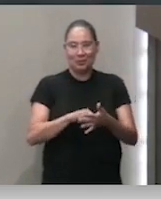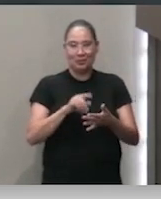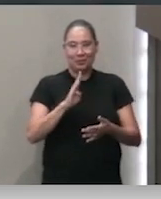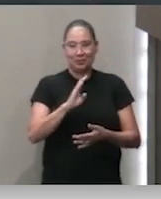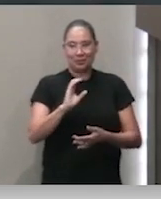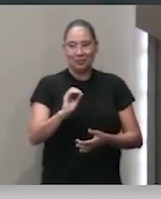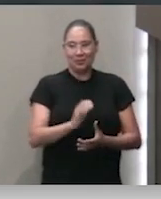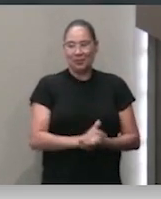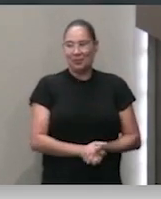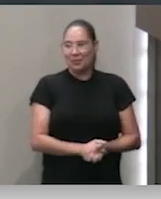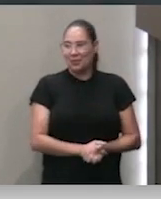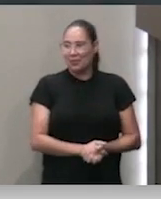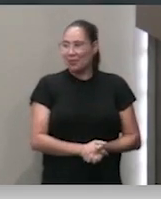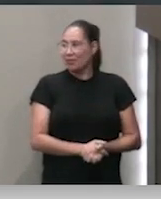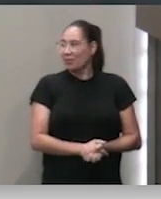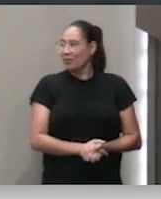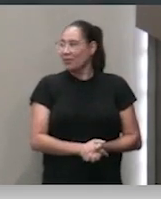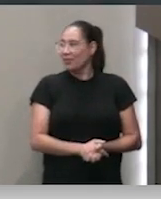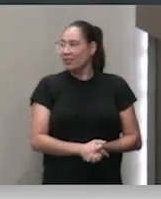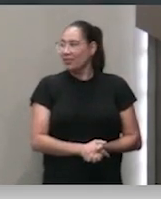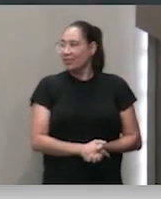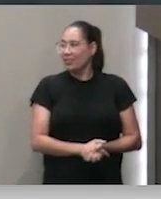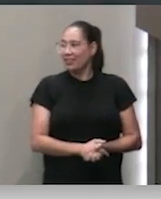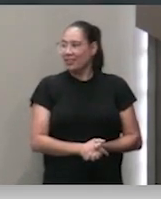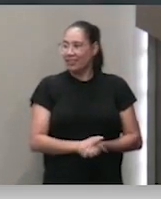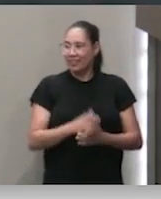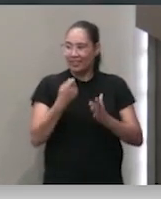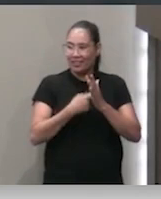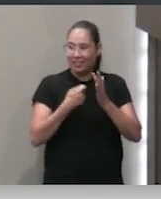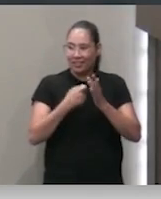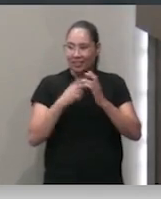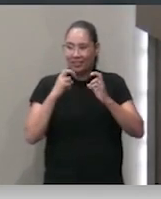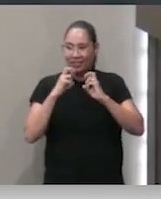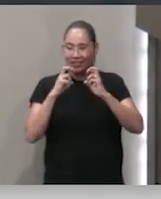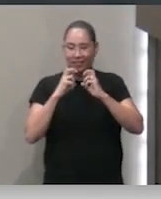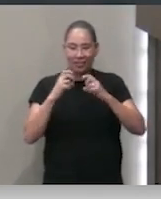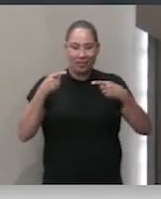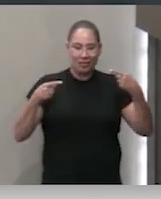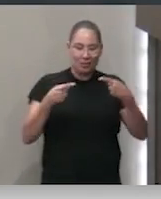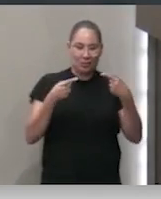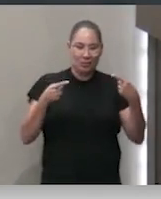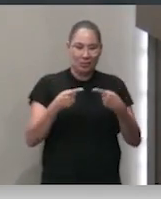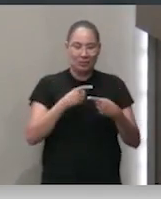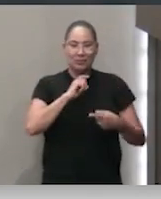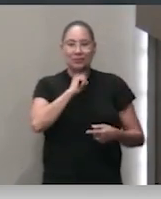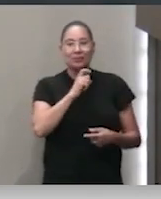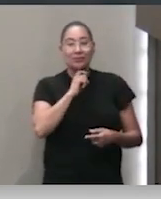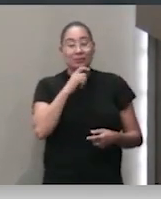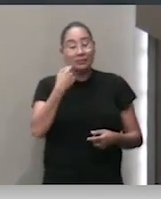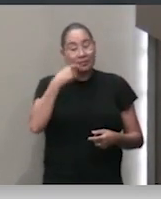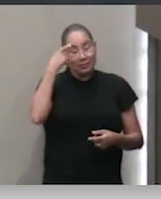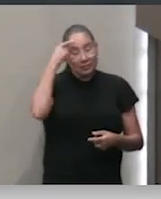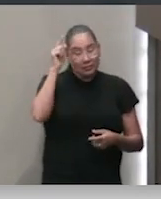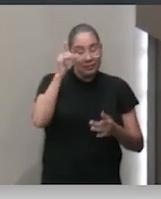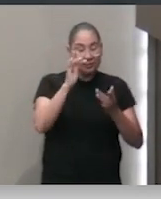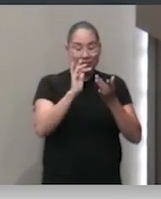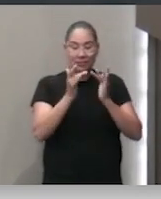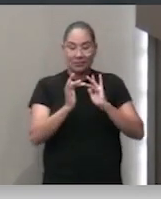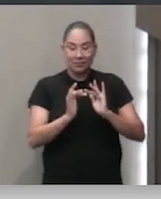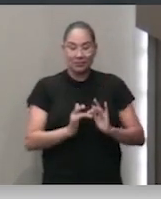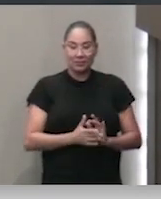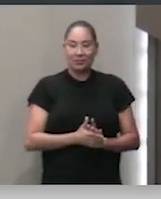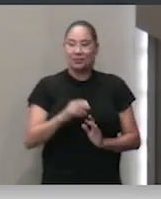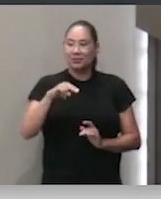Que é isso? E um tenta ganhar no grito não se ganha nada, meus nobres, a gente se ganha com ideias, articulações.